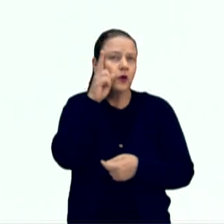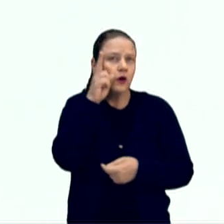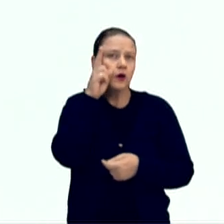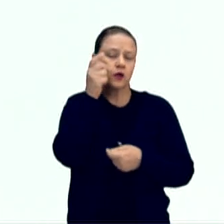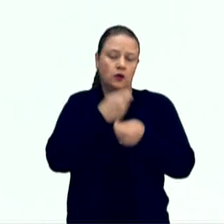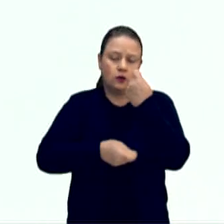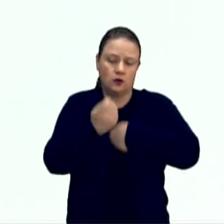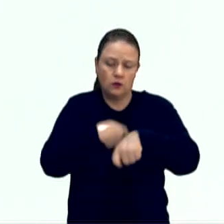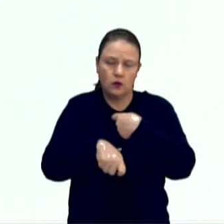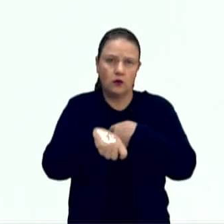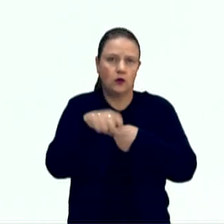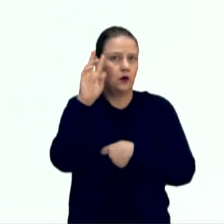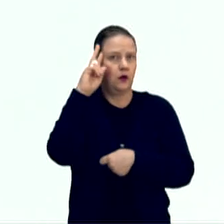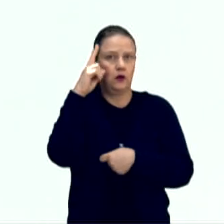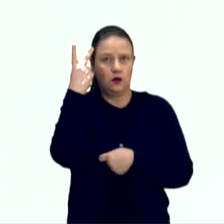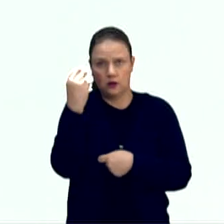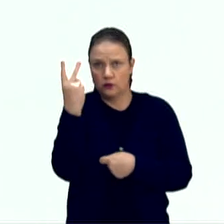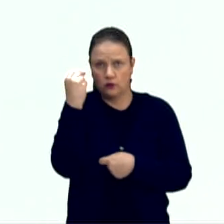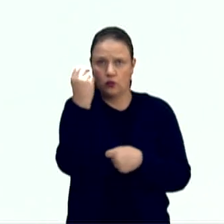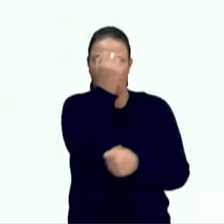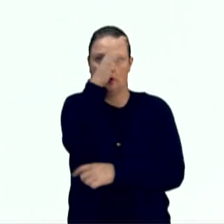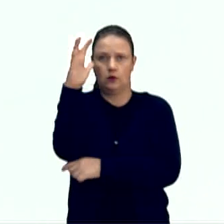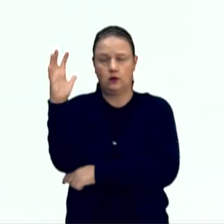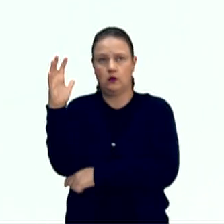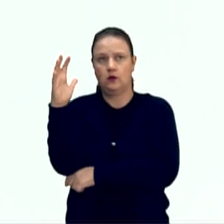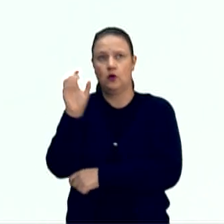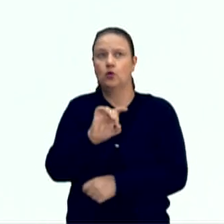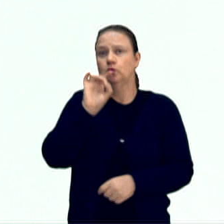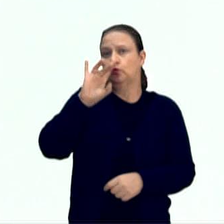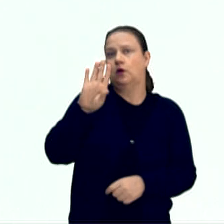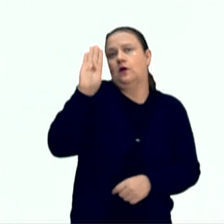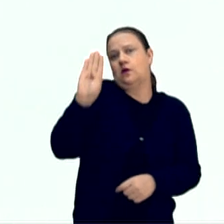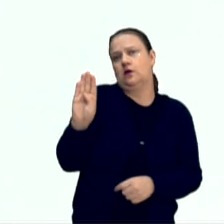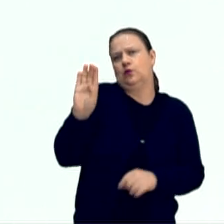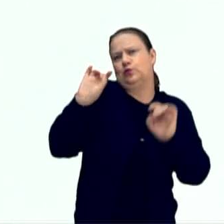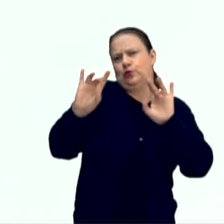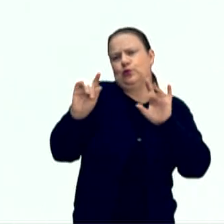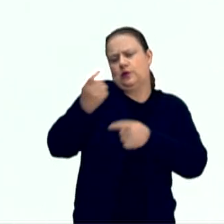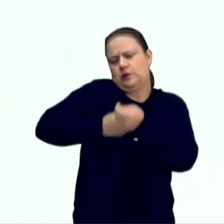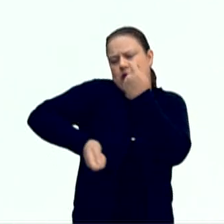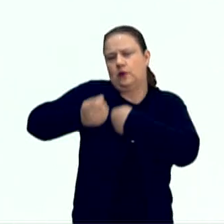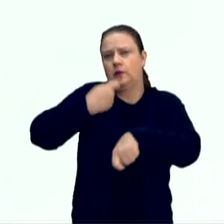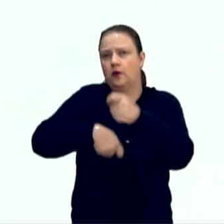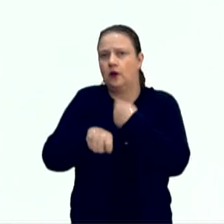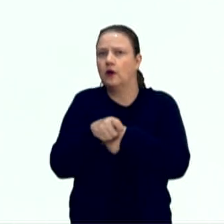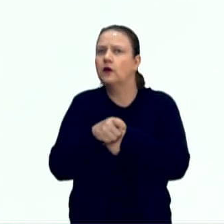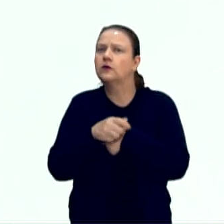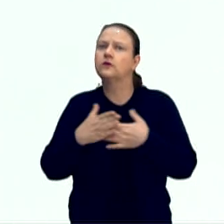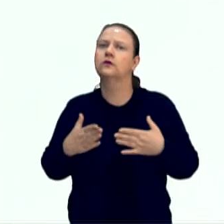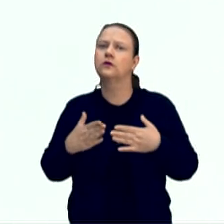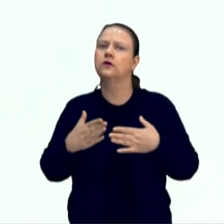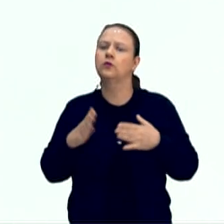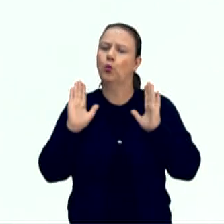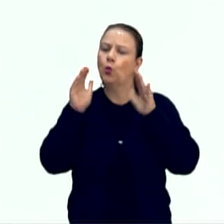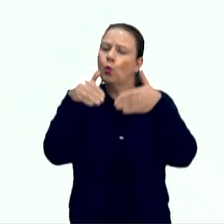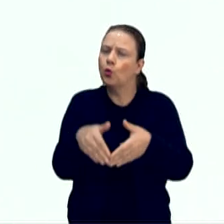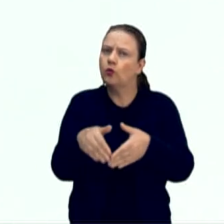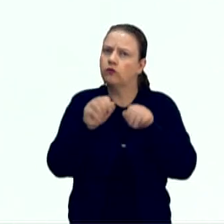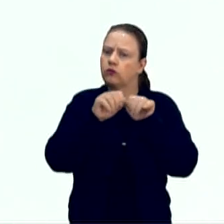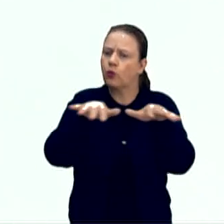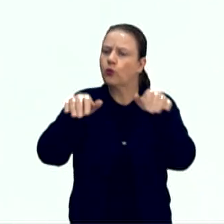naturais? Somente pelos fatores econômicos? Só a economia que define a distribuição